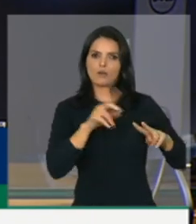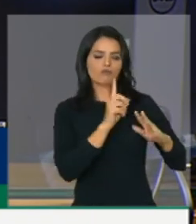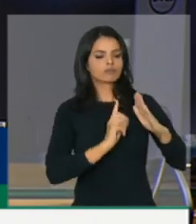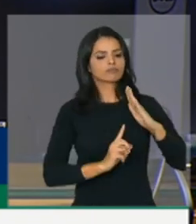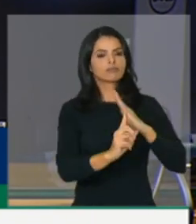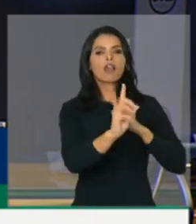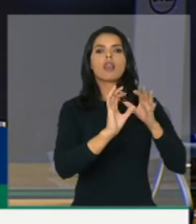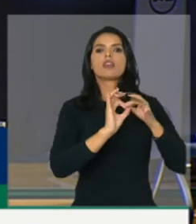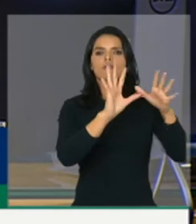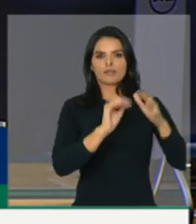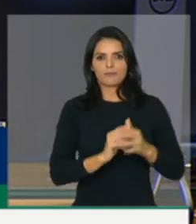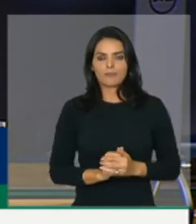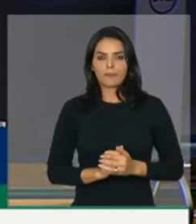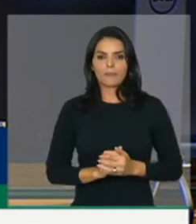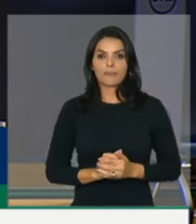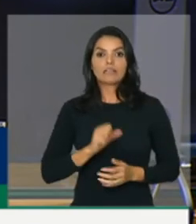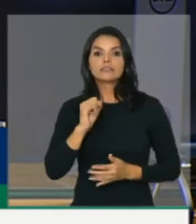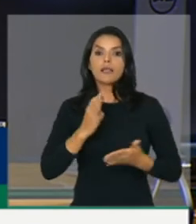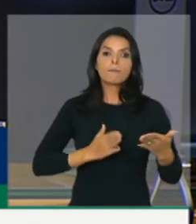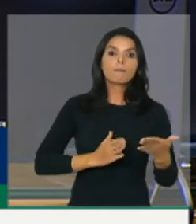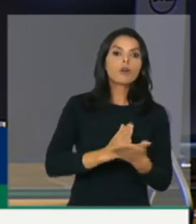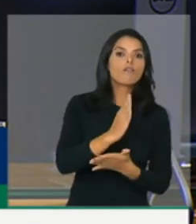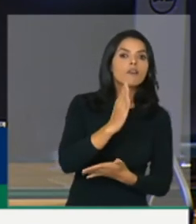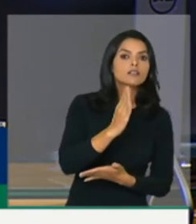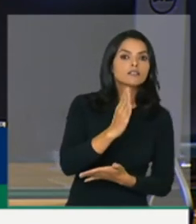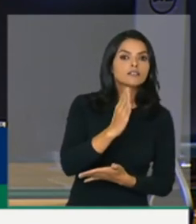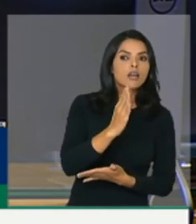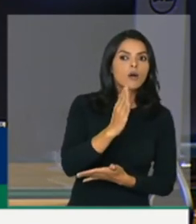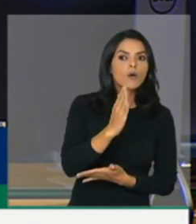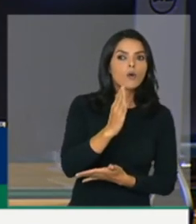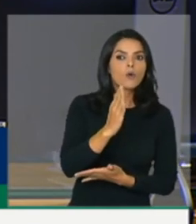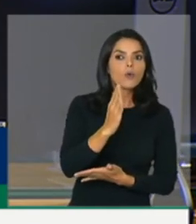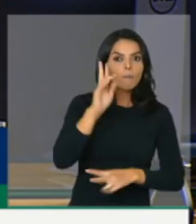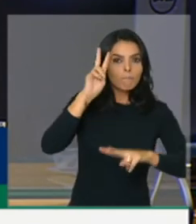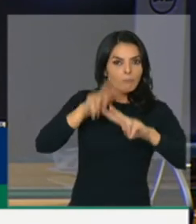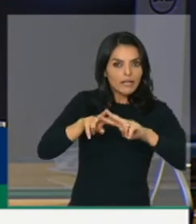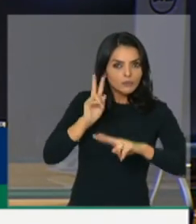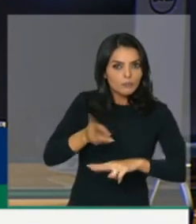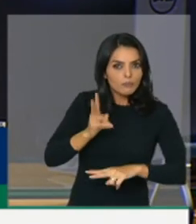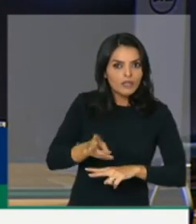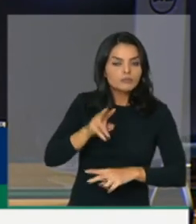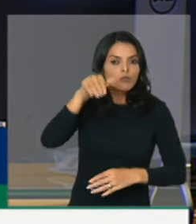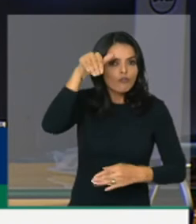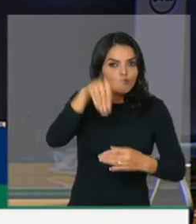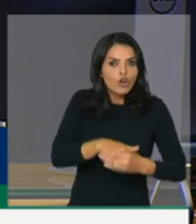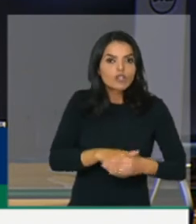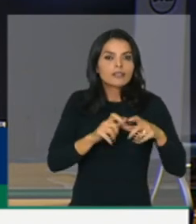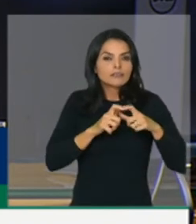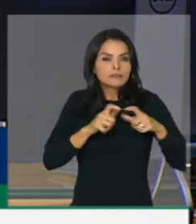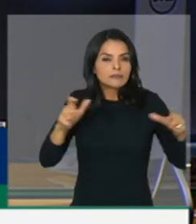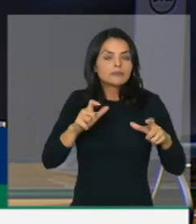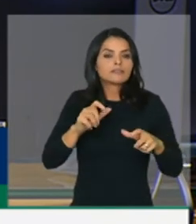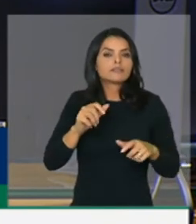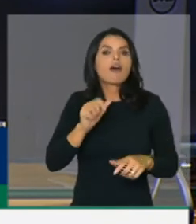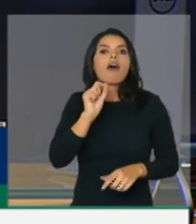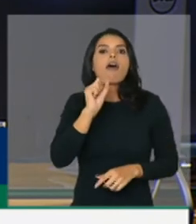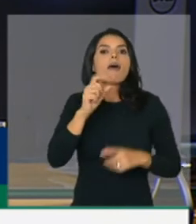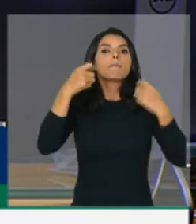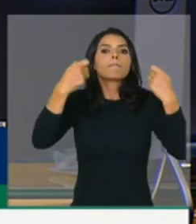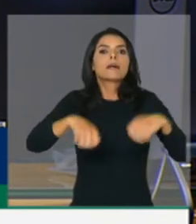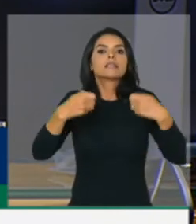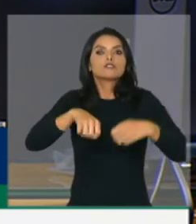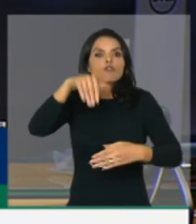Vale ressaltar que, para aprovação do parecer, em votação ostensiva, será